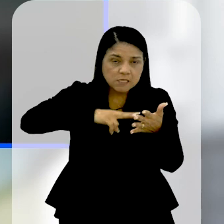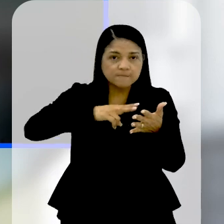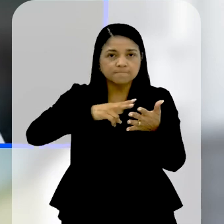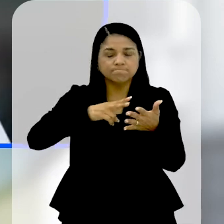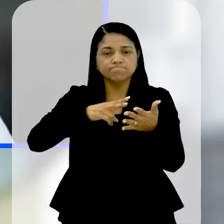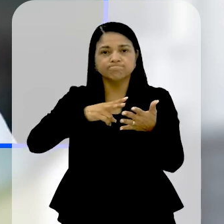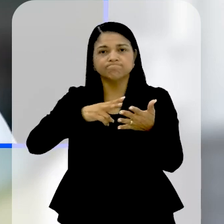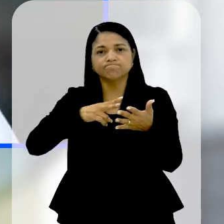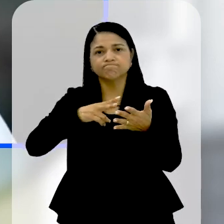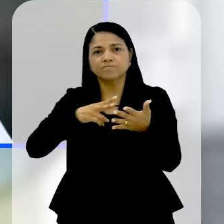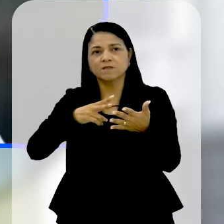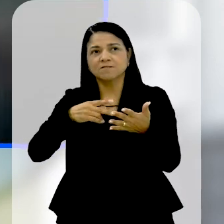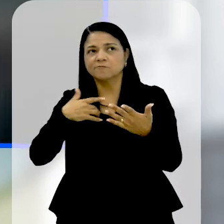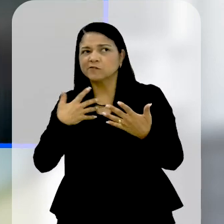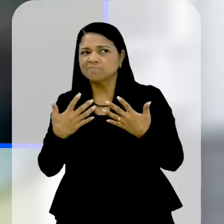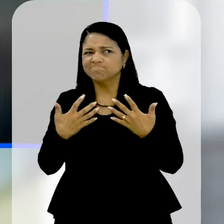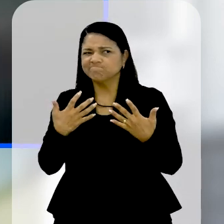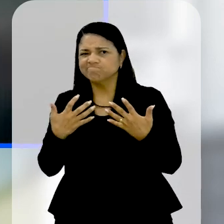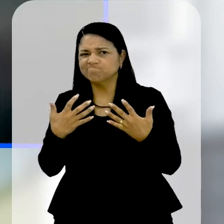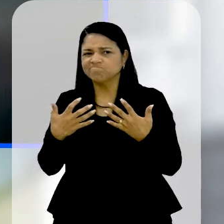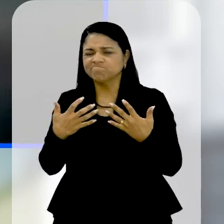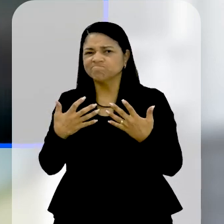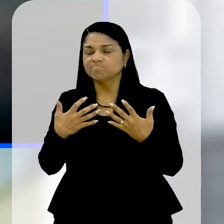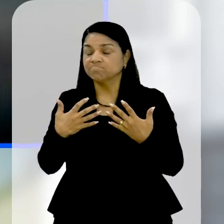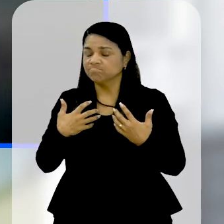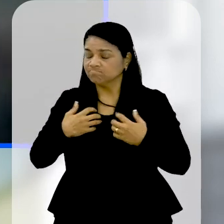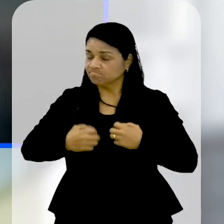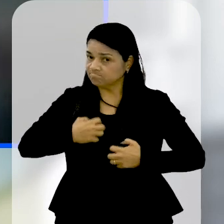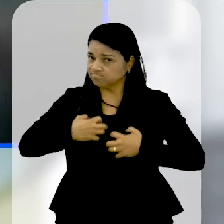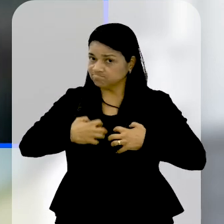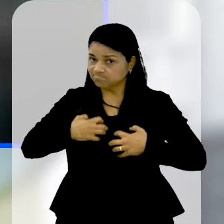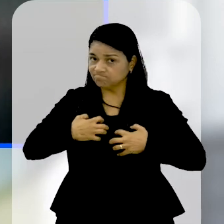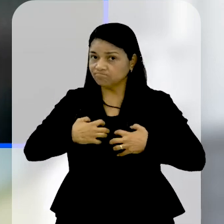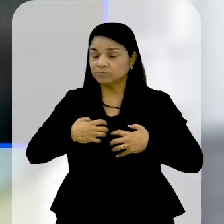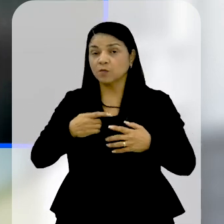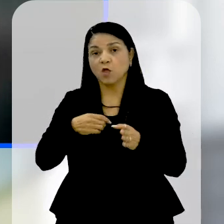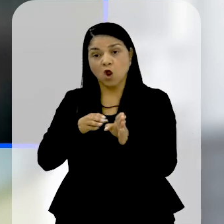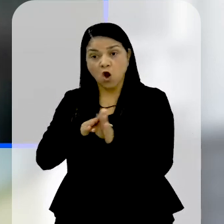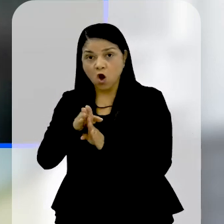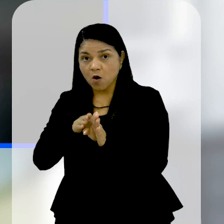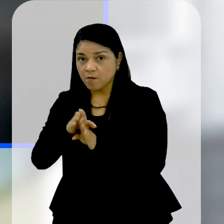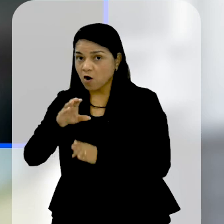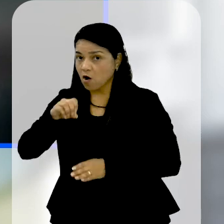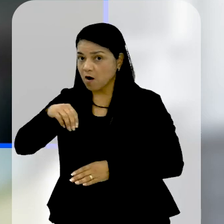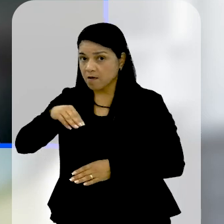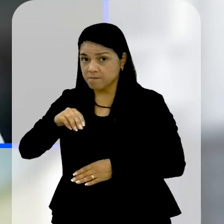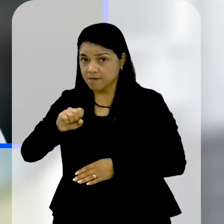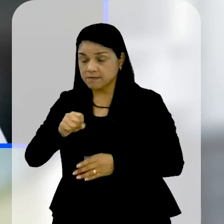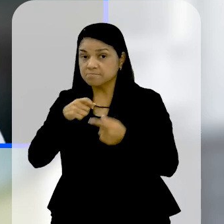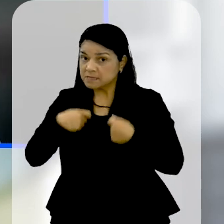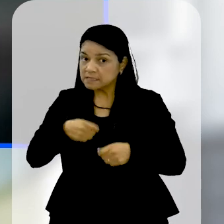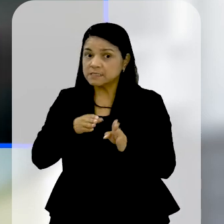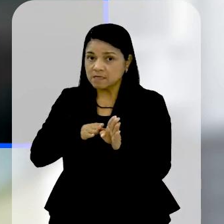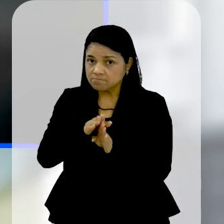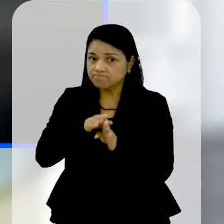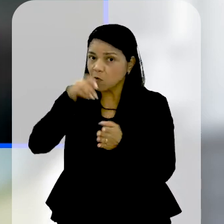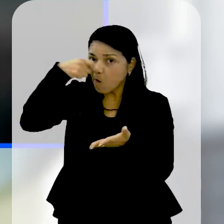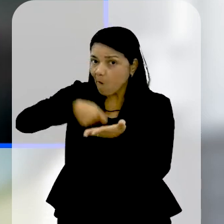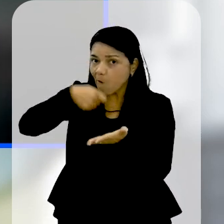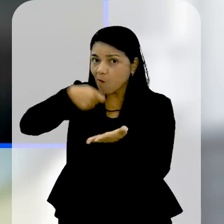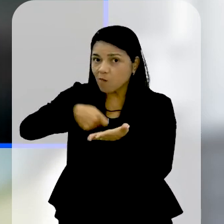bem, vamos dizer assim, meio consternada com essa situação, porque é uma recomendação que ela deve ser seguida. Ela